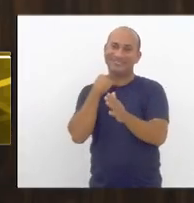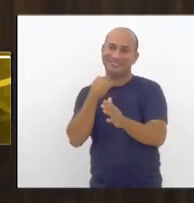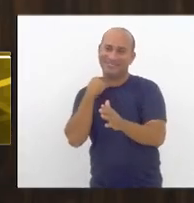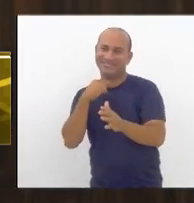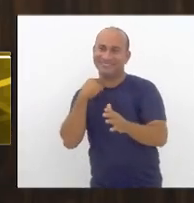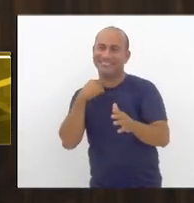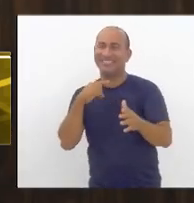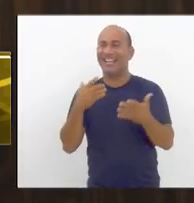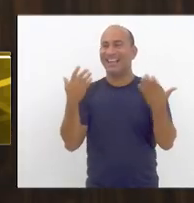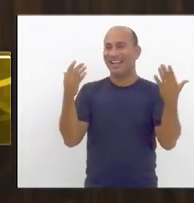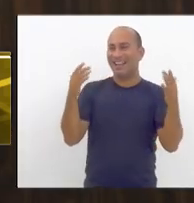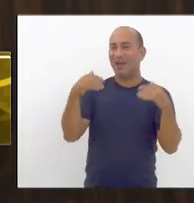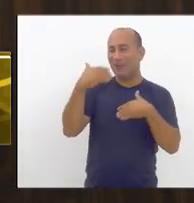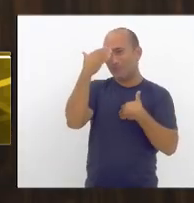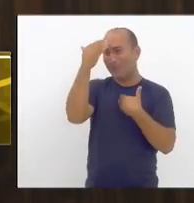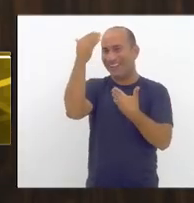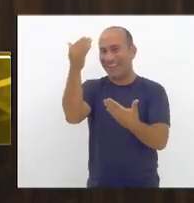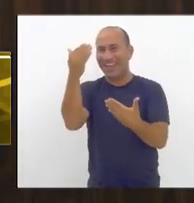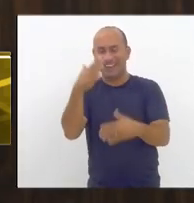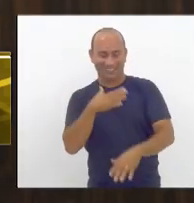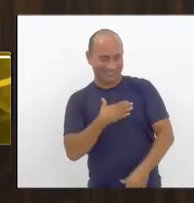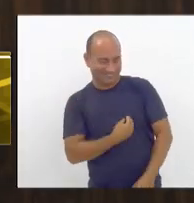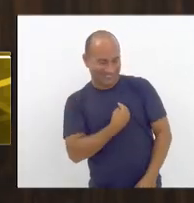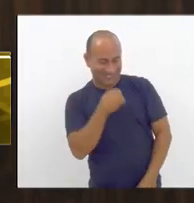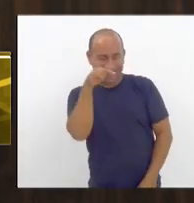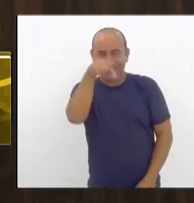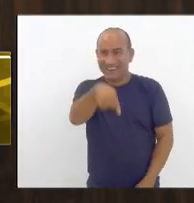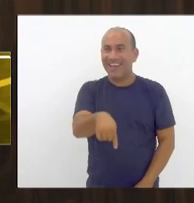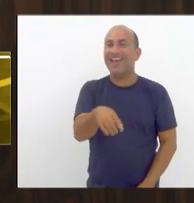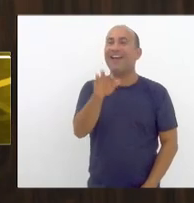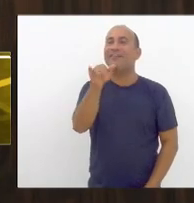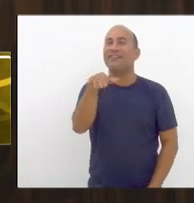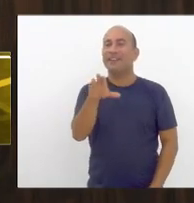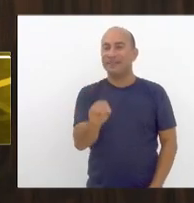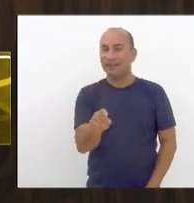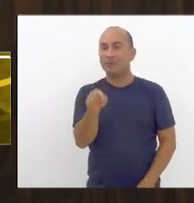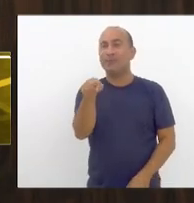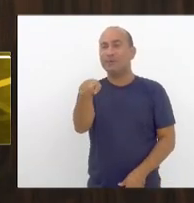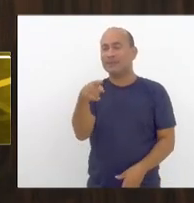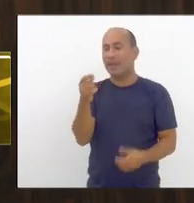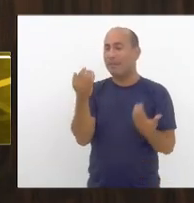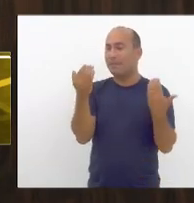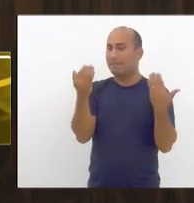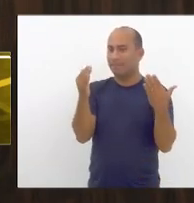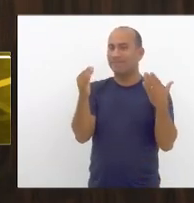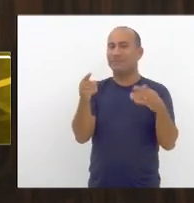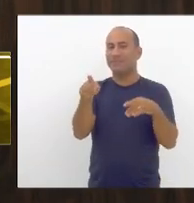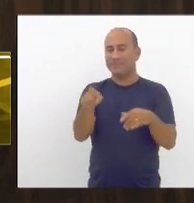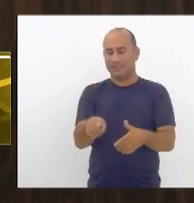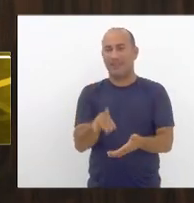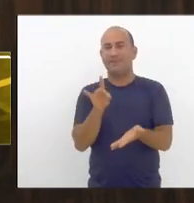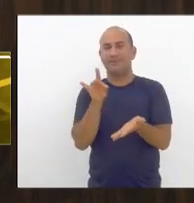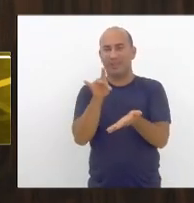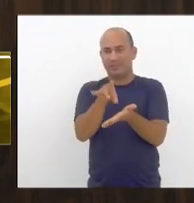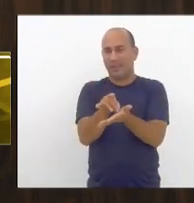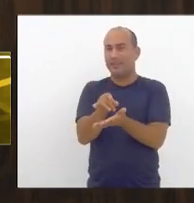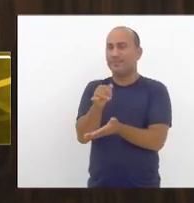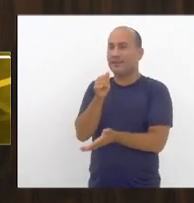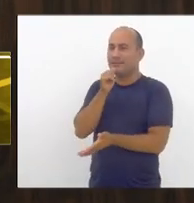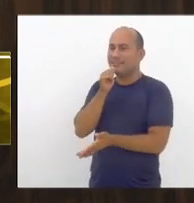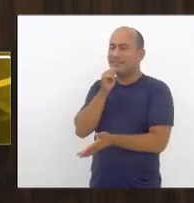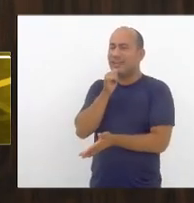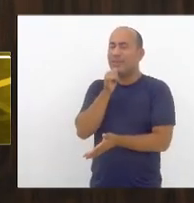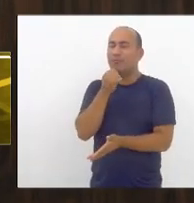blog muito obrigado por estar aqui Fernando Parabéns você é um exemplo Sem dúvida